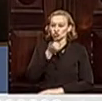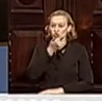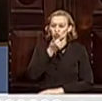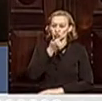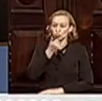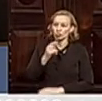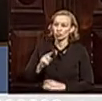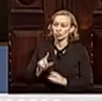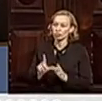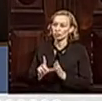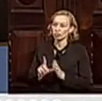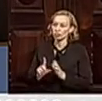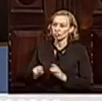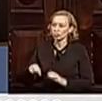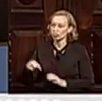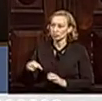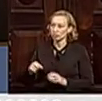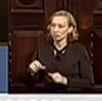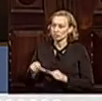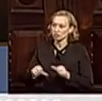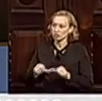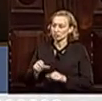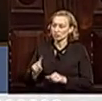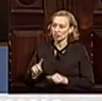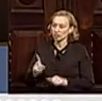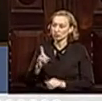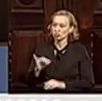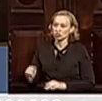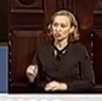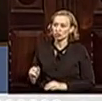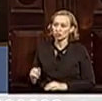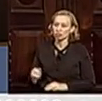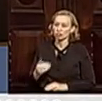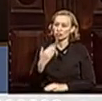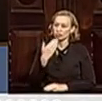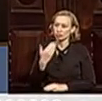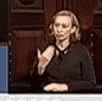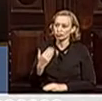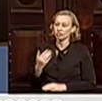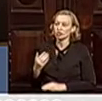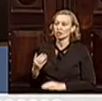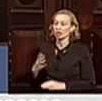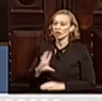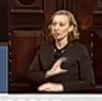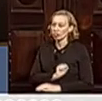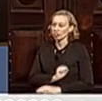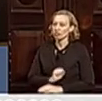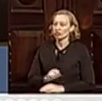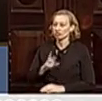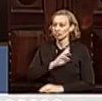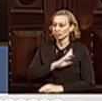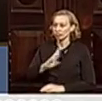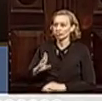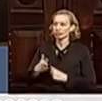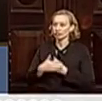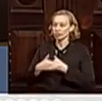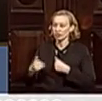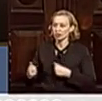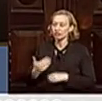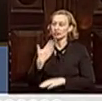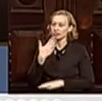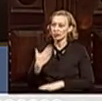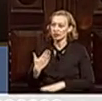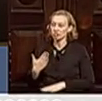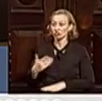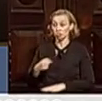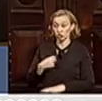adiamento, mas dividimos mais uma vez que é repleta de amor, responsabilidade e carinho essa decisão. Peço que, assim